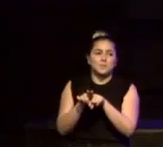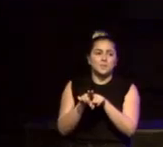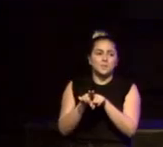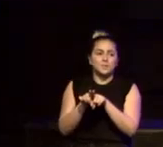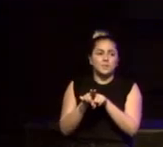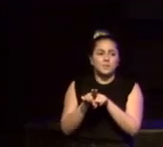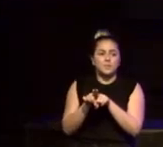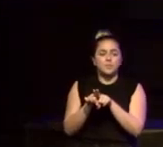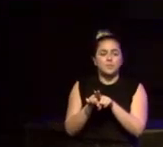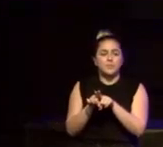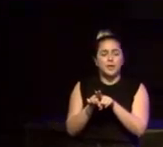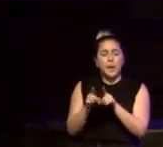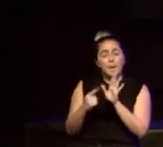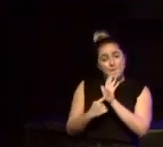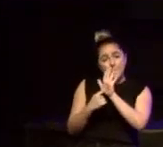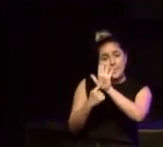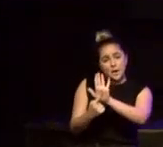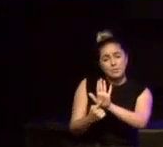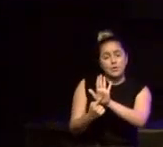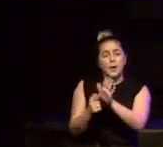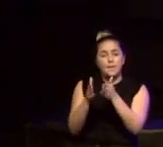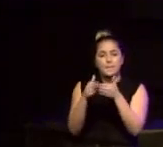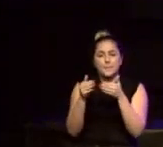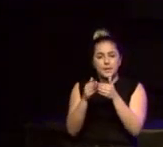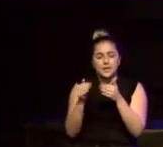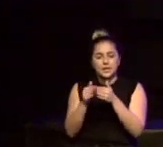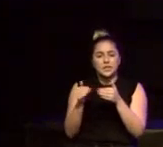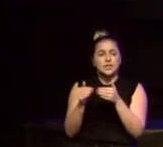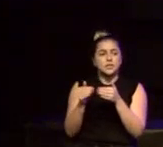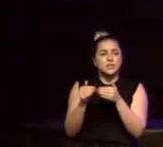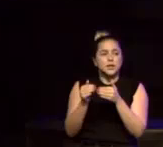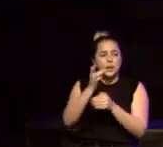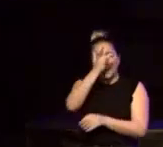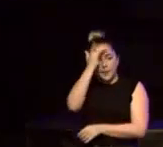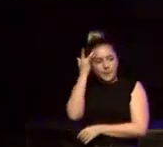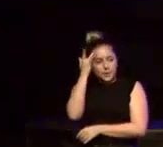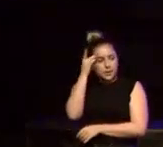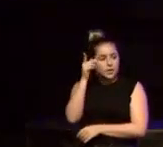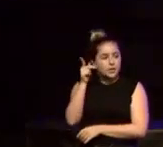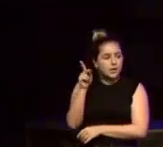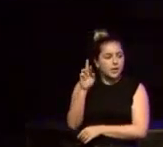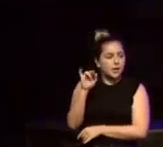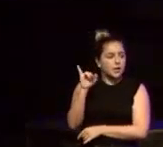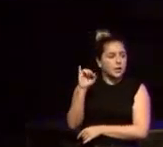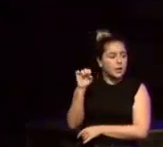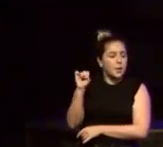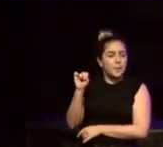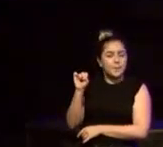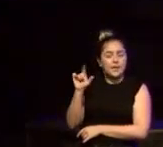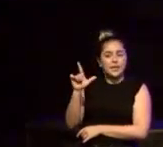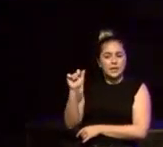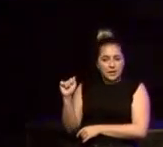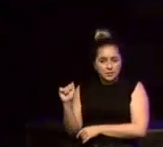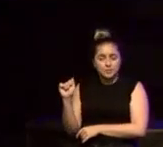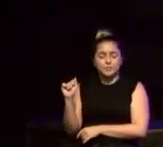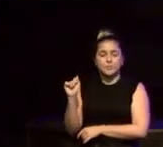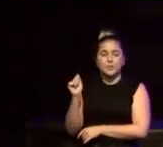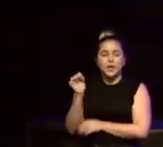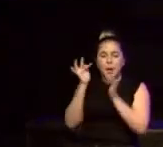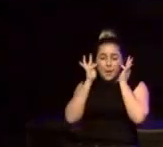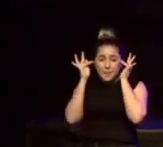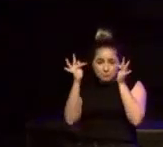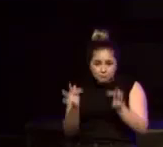E para ilustrar isso, eu pedi à Priscila, que está aqui com a gente, para contar algo que ela já tinha contado para a igreja num